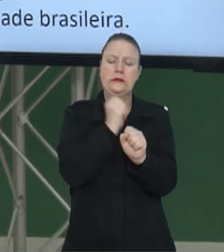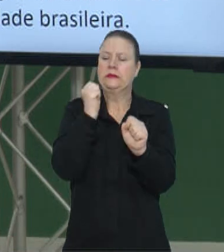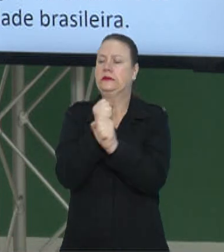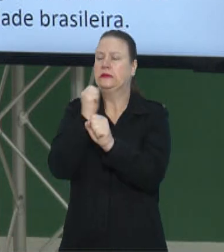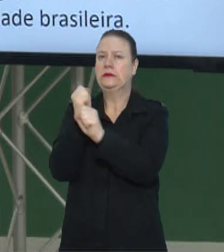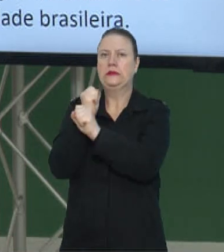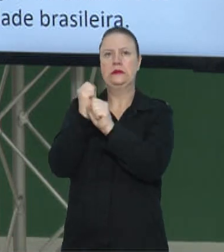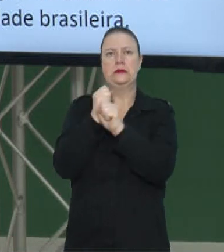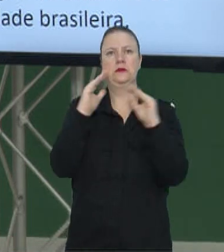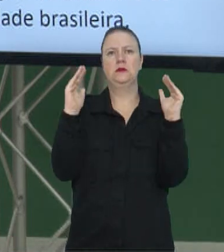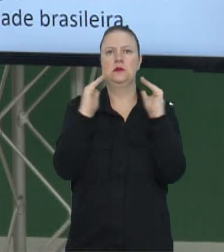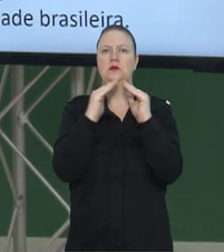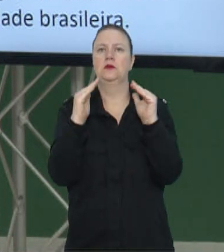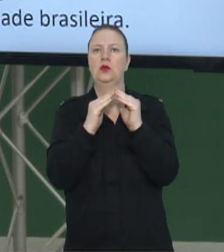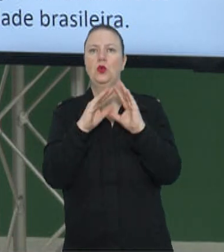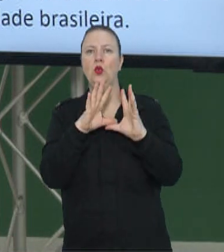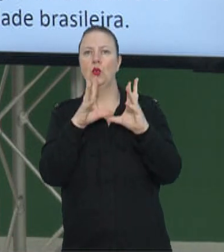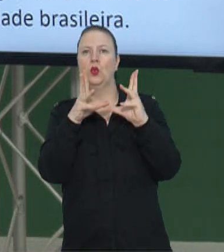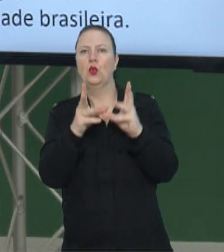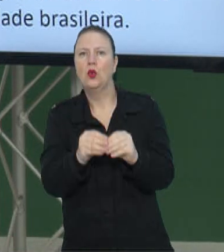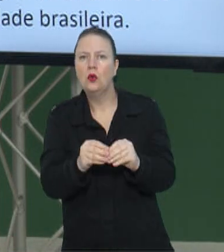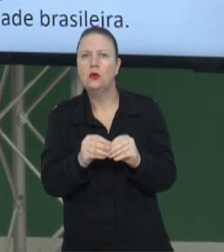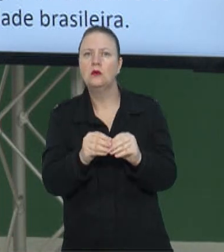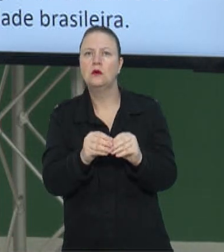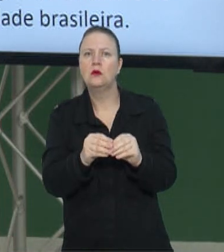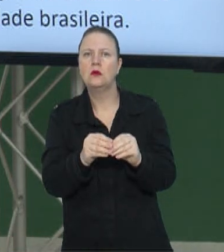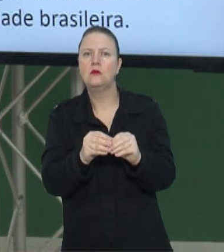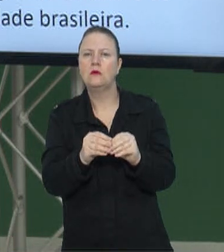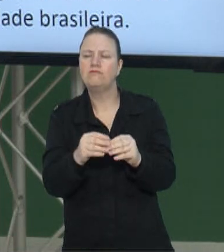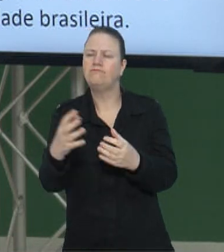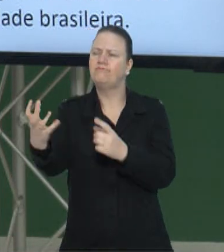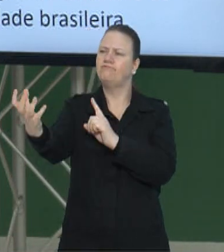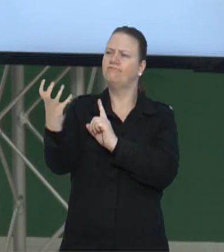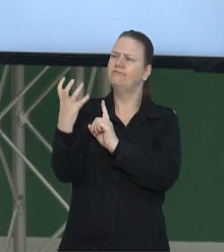Então, tudo isso faz parte desse conjunto, certo?